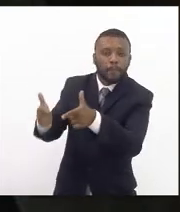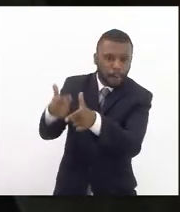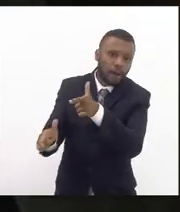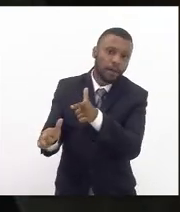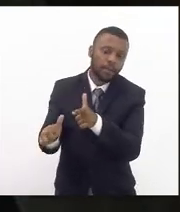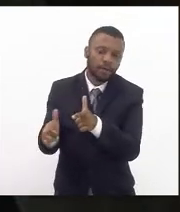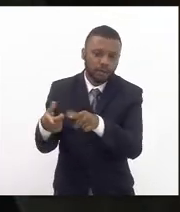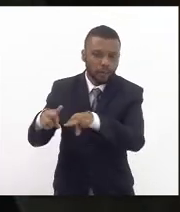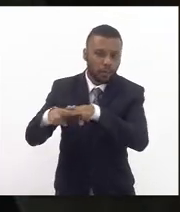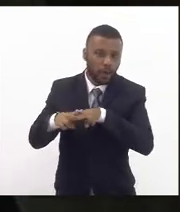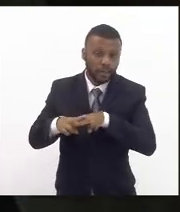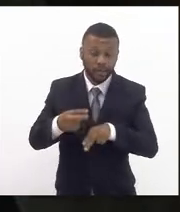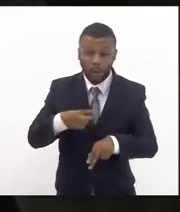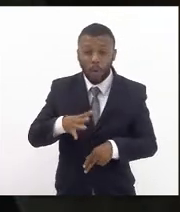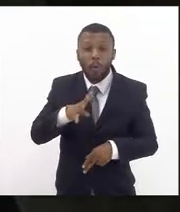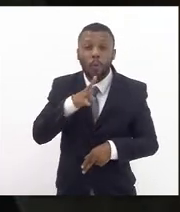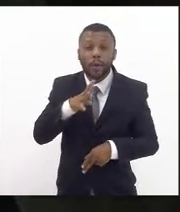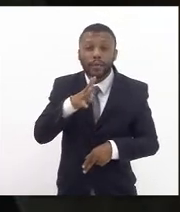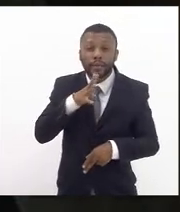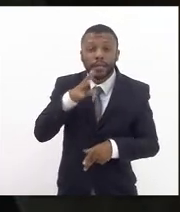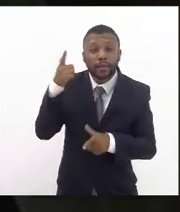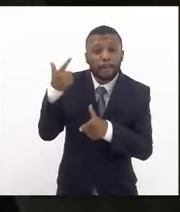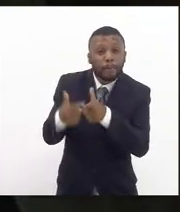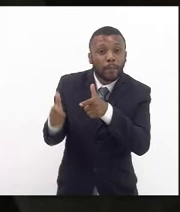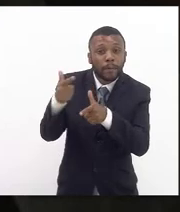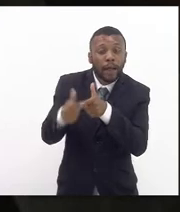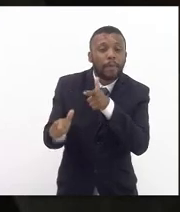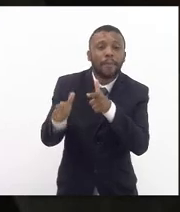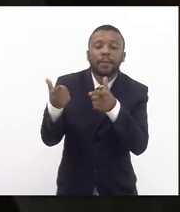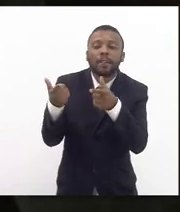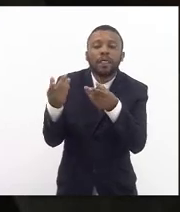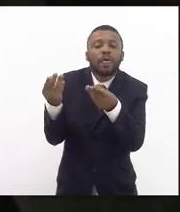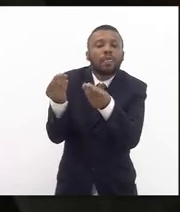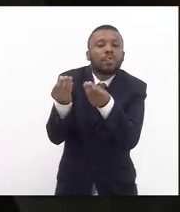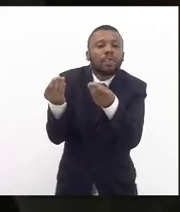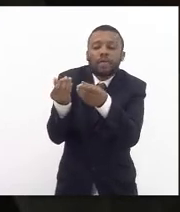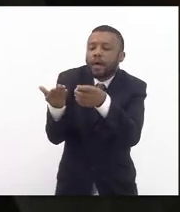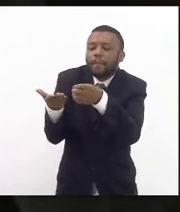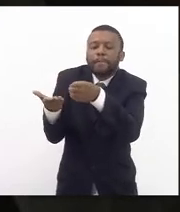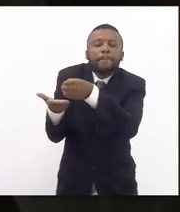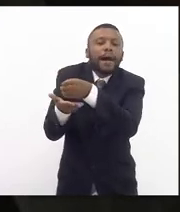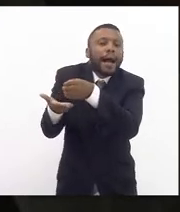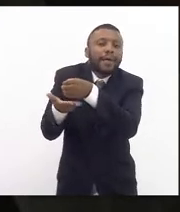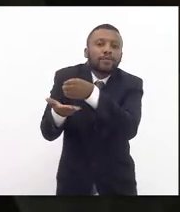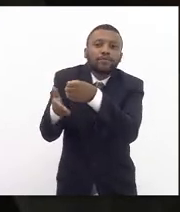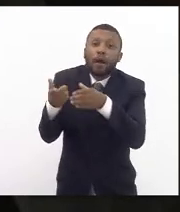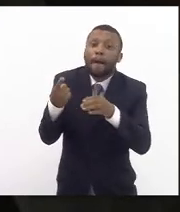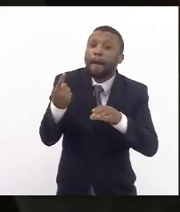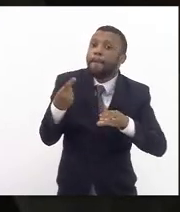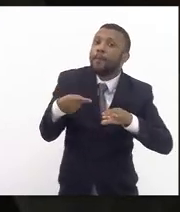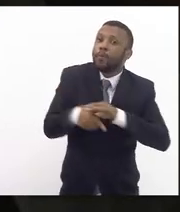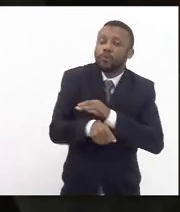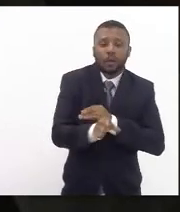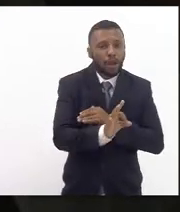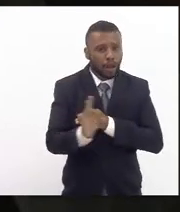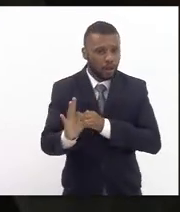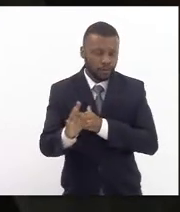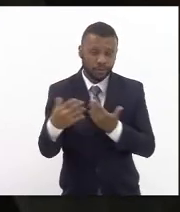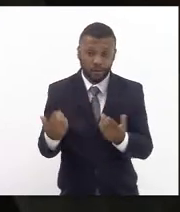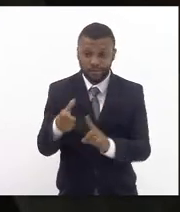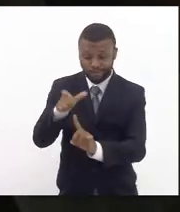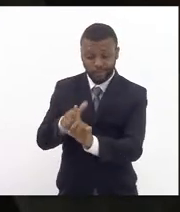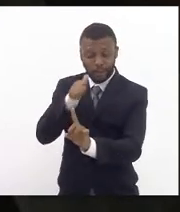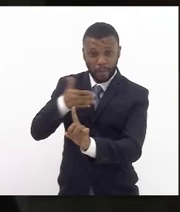semelhantes. Eu conhecia esse problema pela rama, não em profundidade. A Ingrid Jeromic,